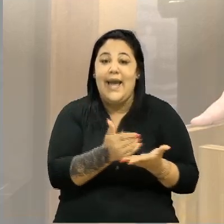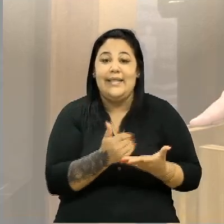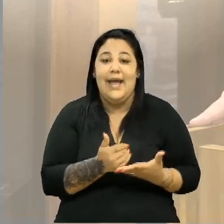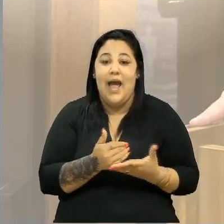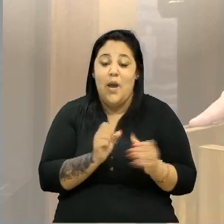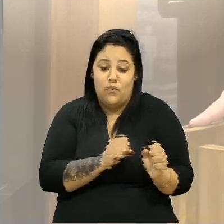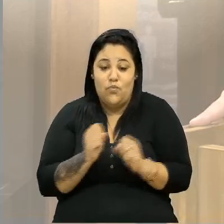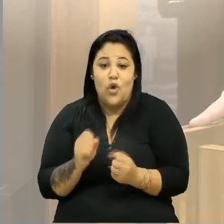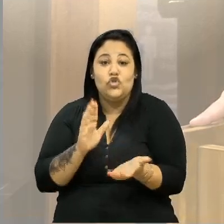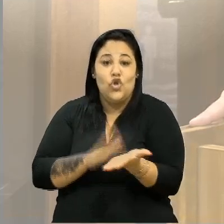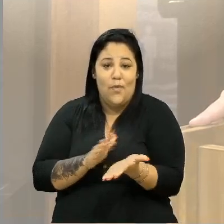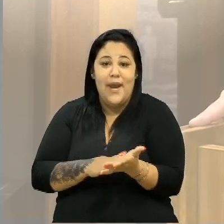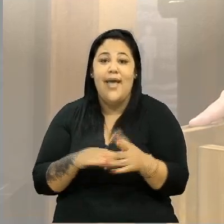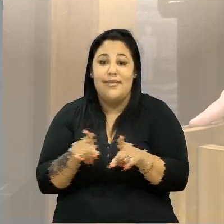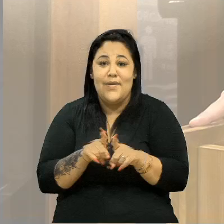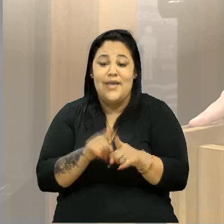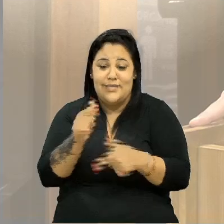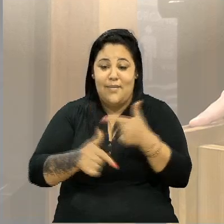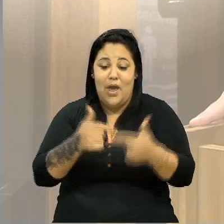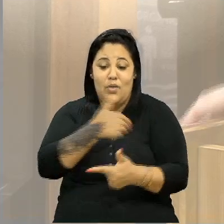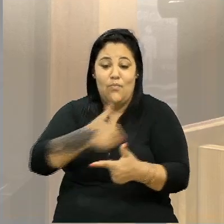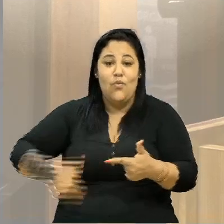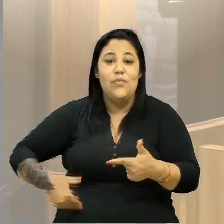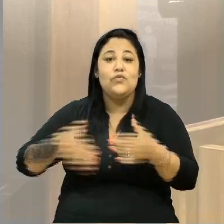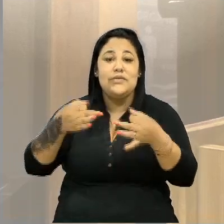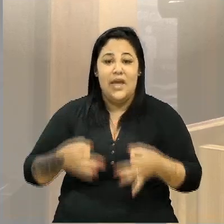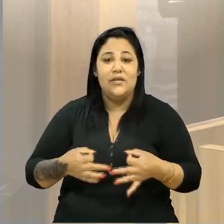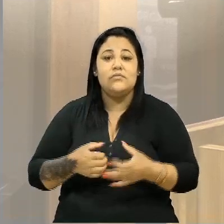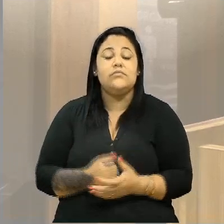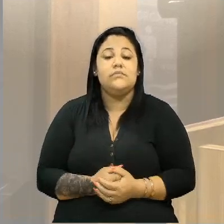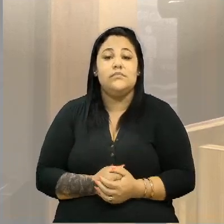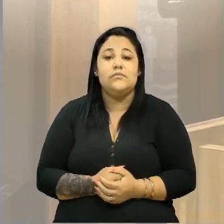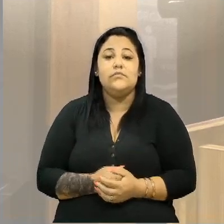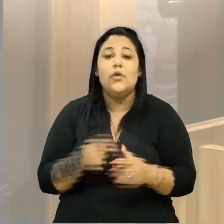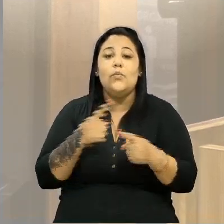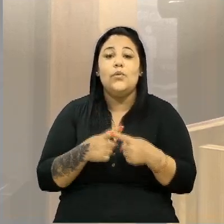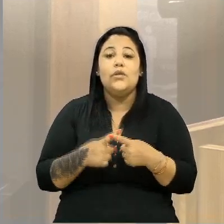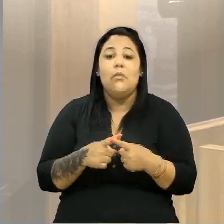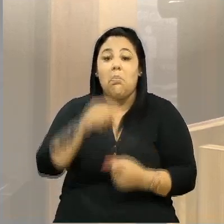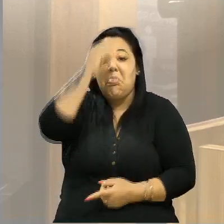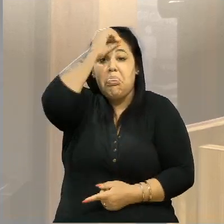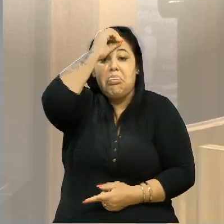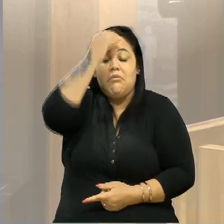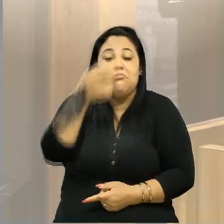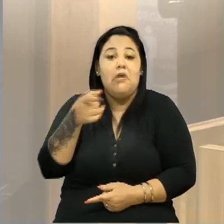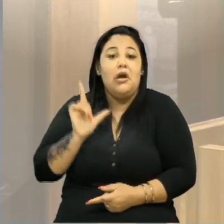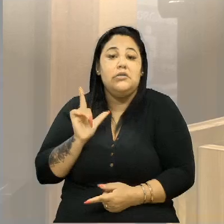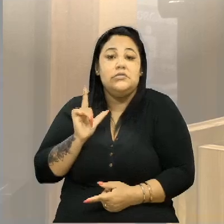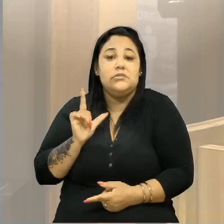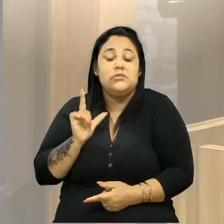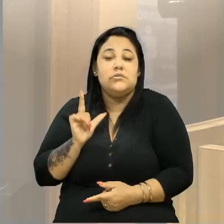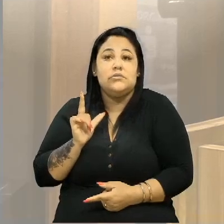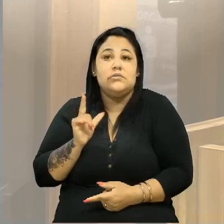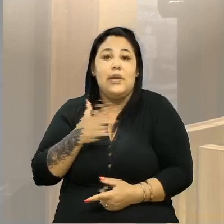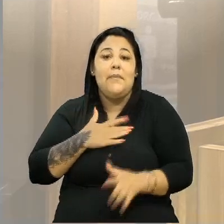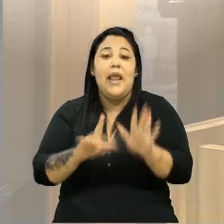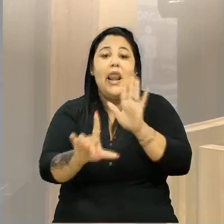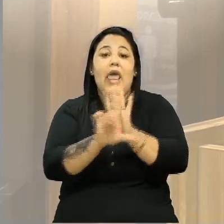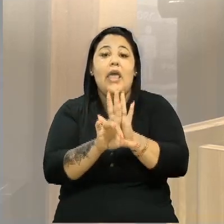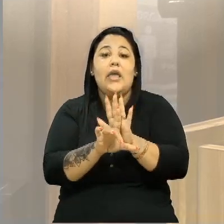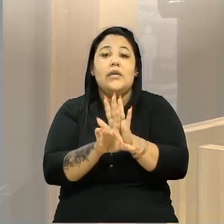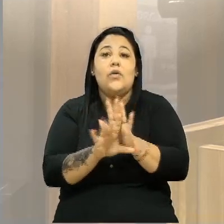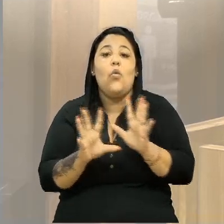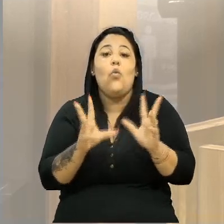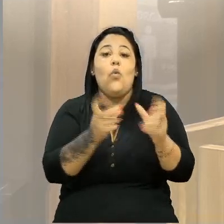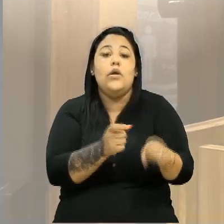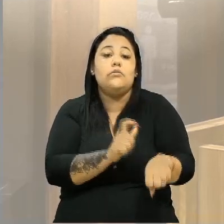cobrar serviços públicos adequados, porque a gente não sabia, até antes dessa lei, quanto que era arrecadado por bairro